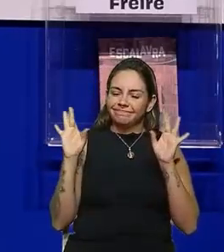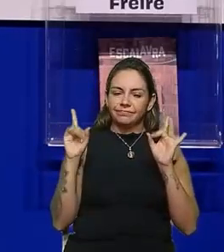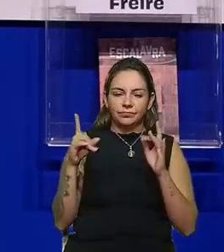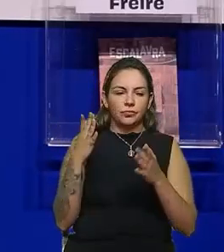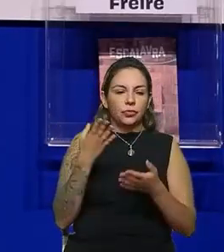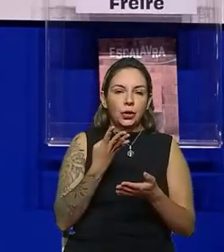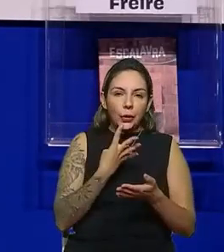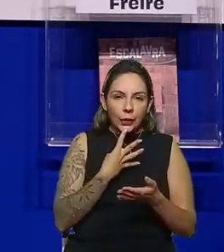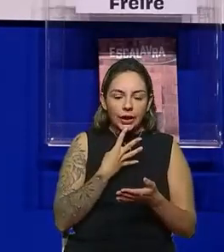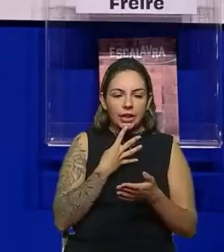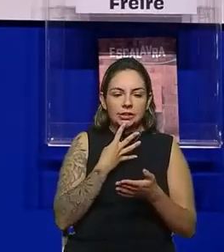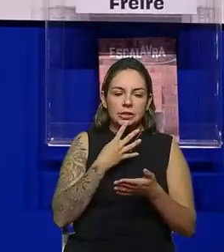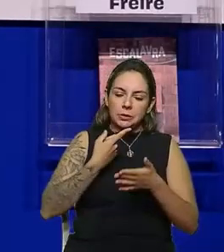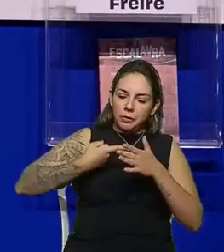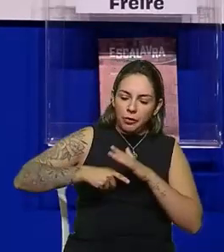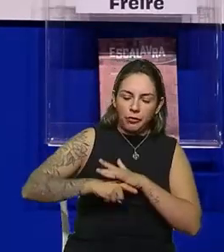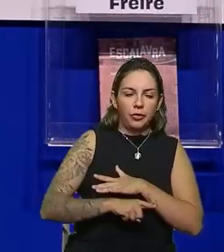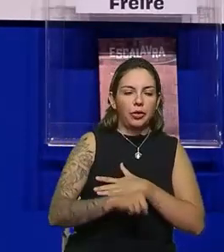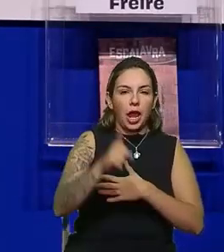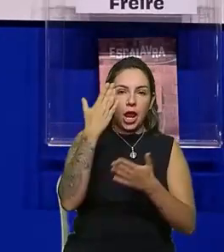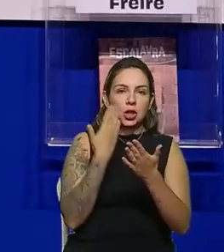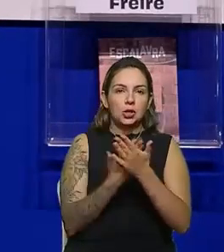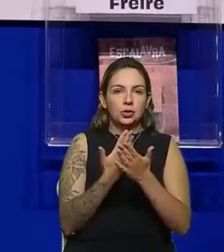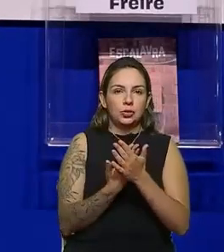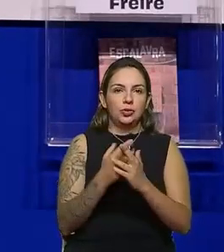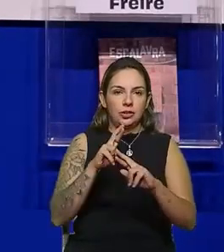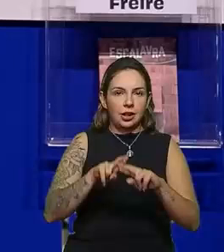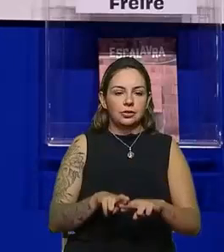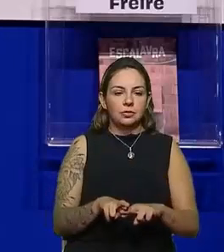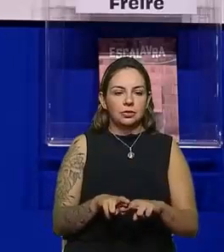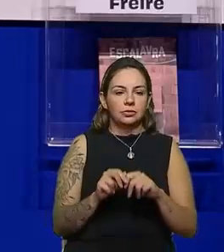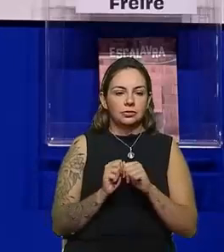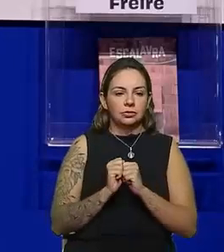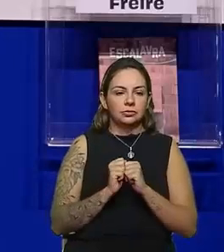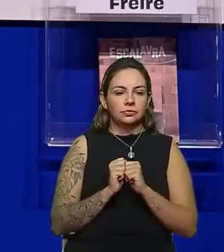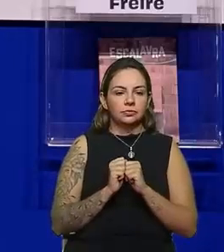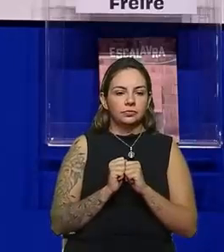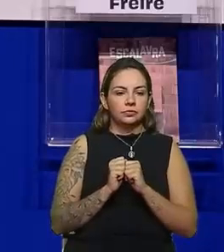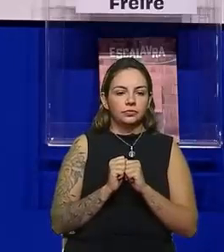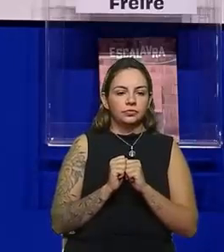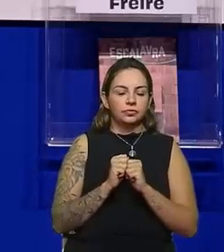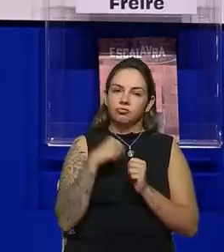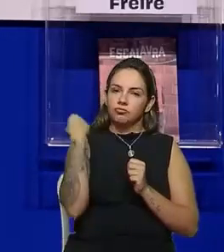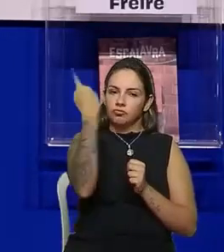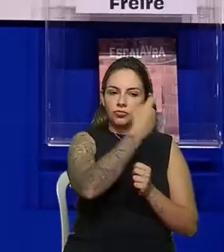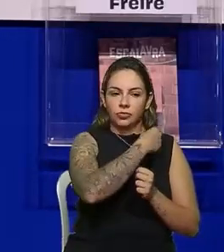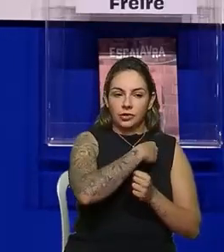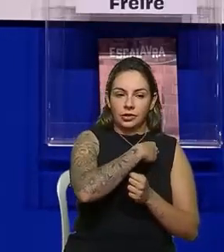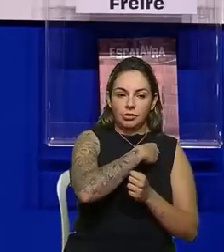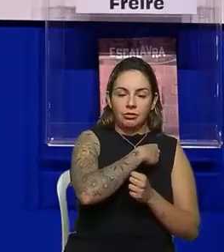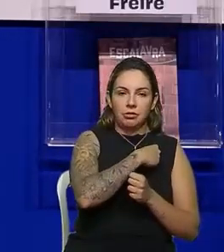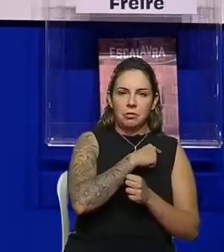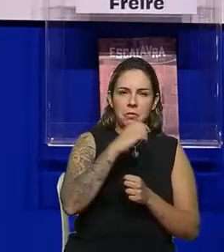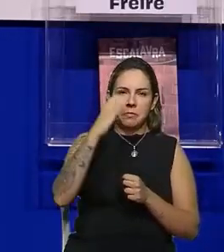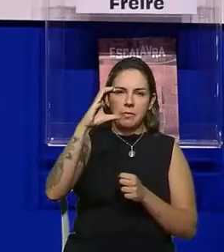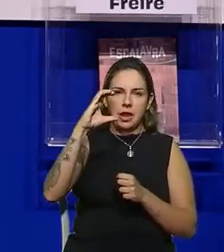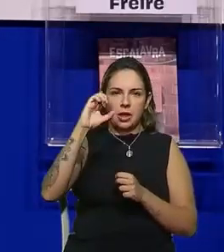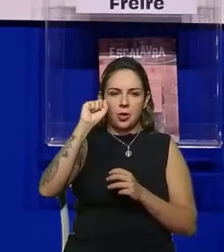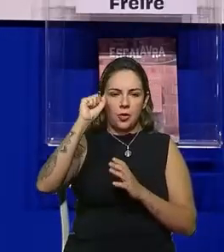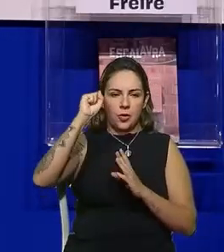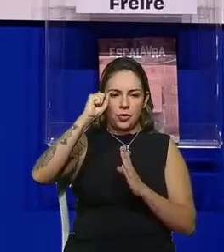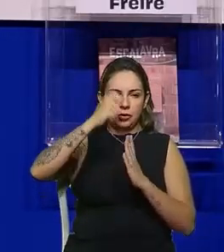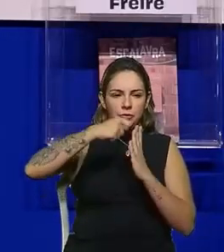especialista, conhecedor profundo da obra de Carlos Drummond de Andrade, que nos deixou em março, há 8